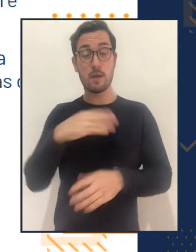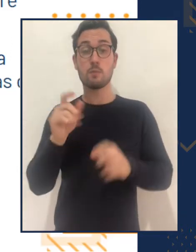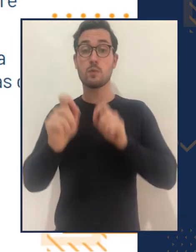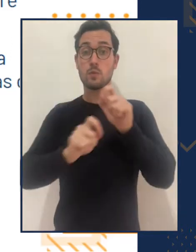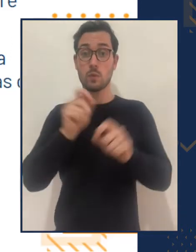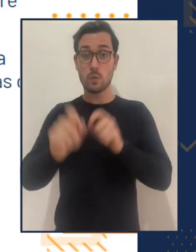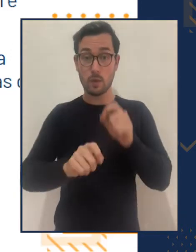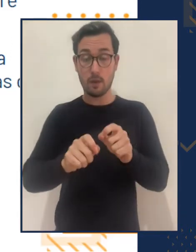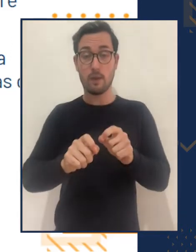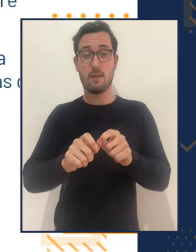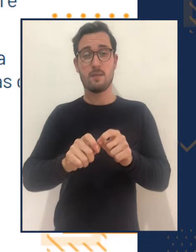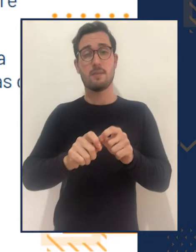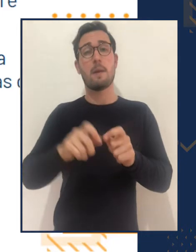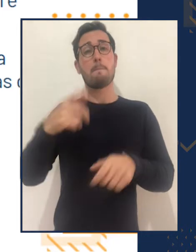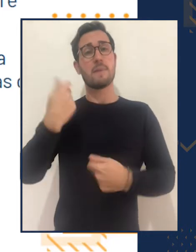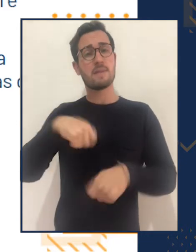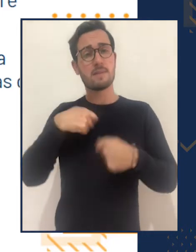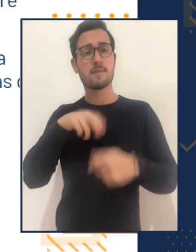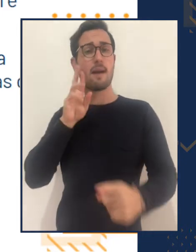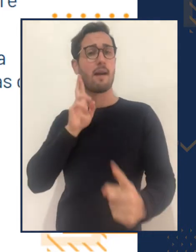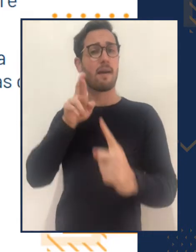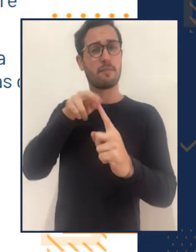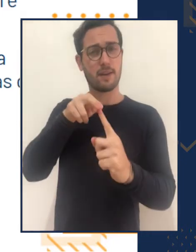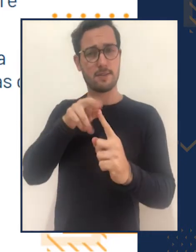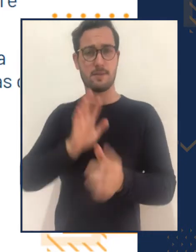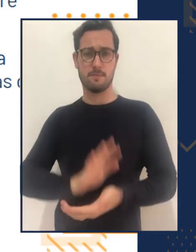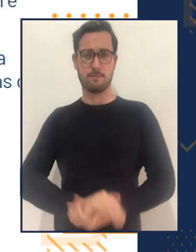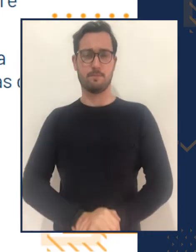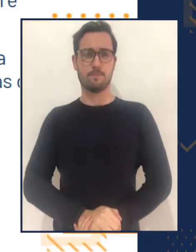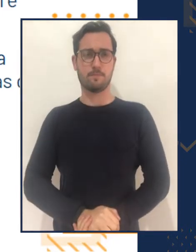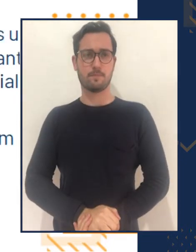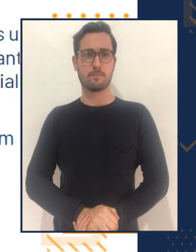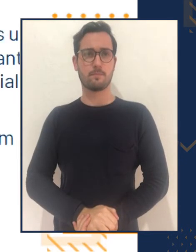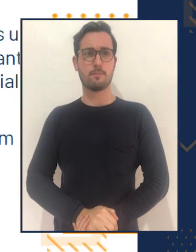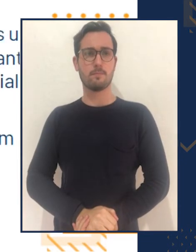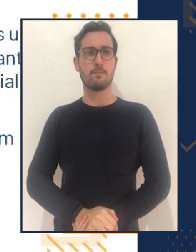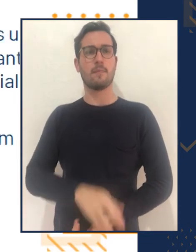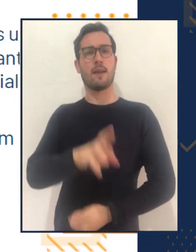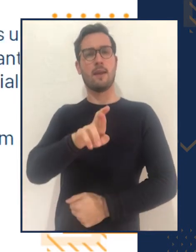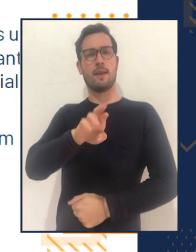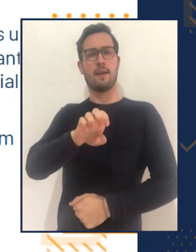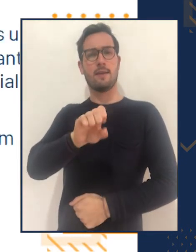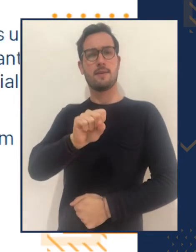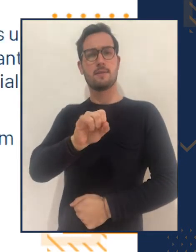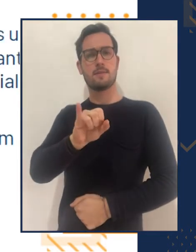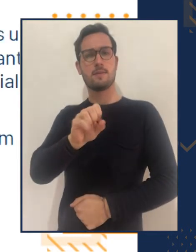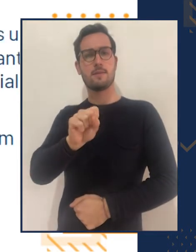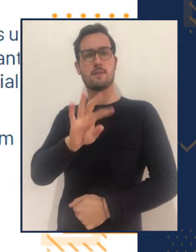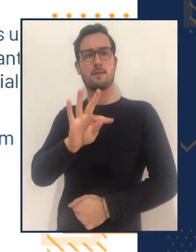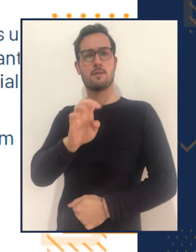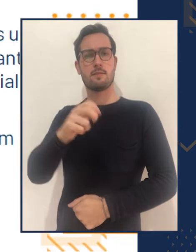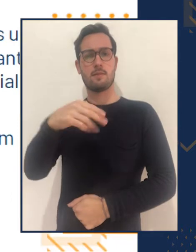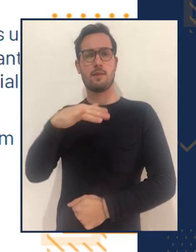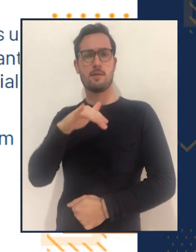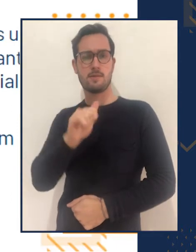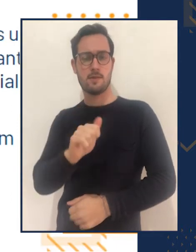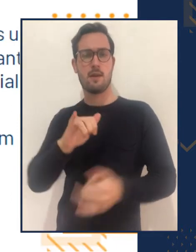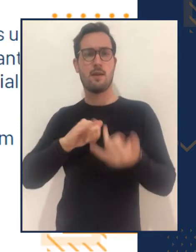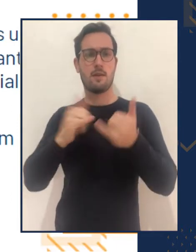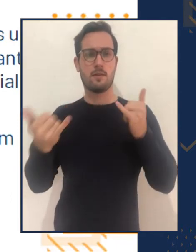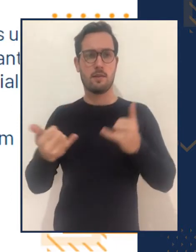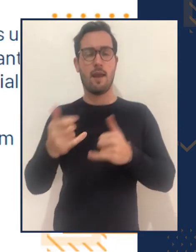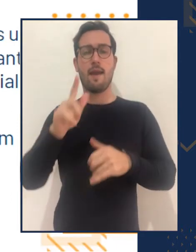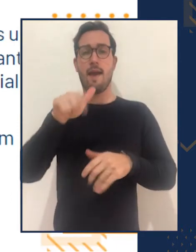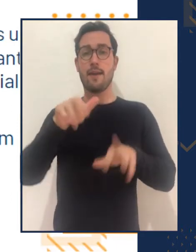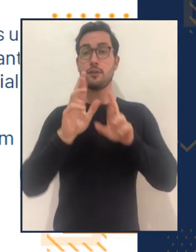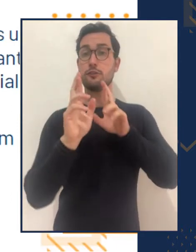em circuitos elétricos, basicamente, para poder ter um referencial. A resistência elétrica, então, é a